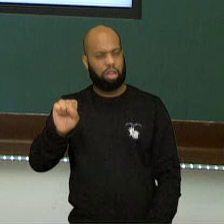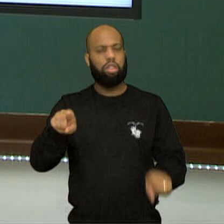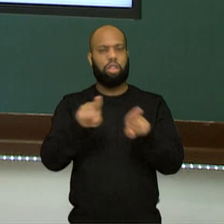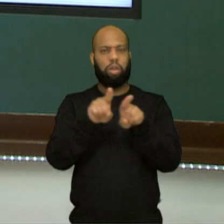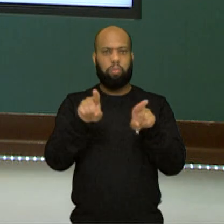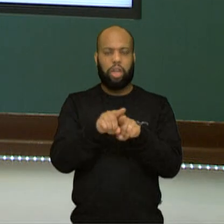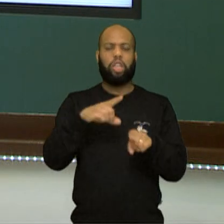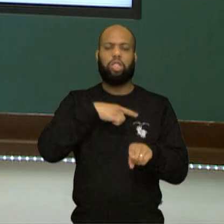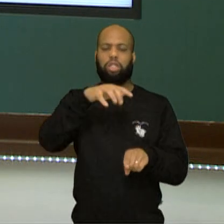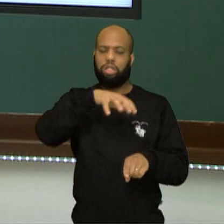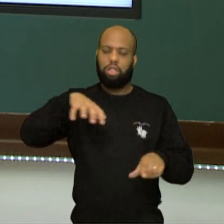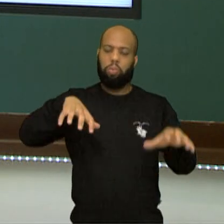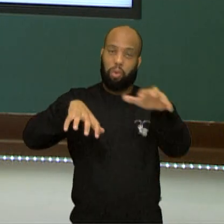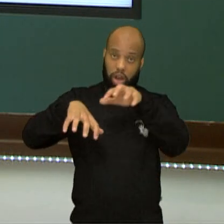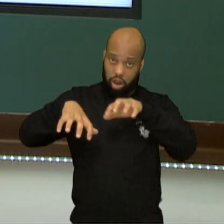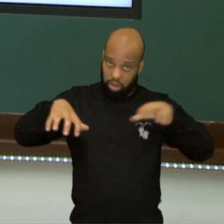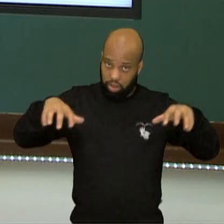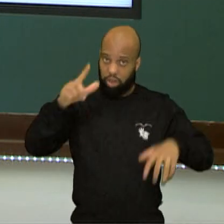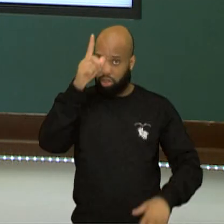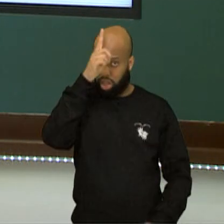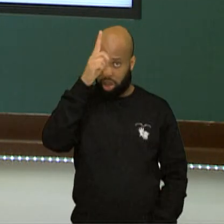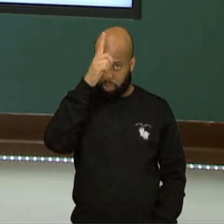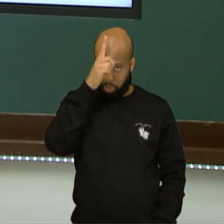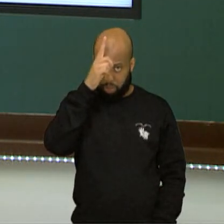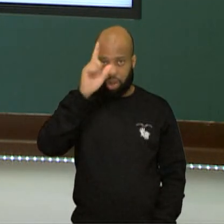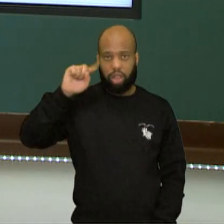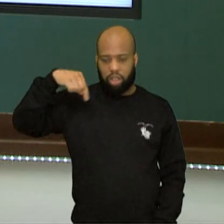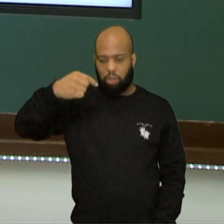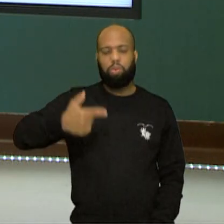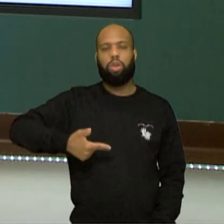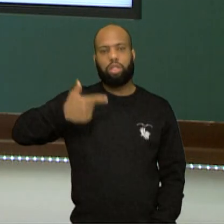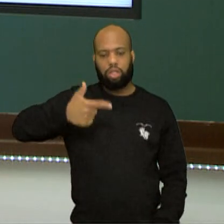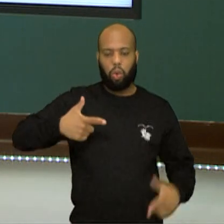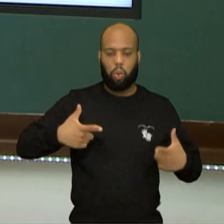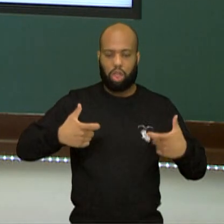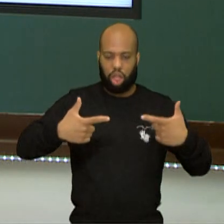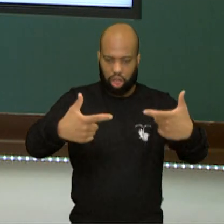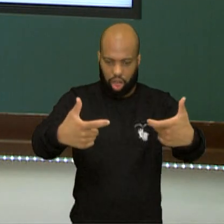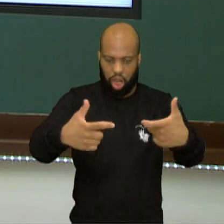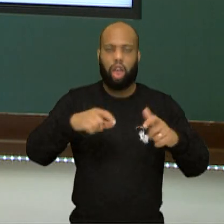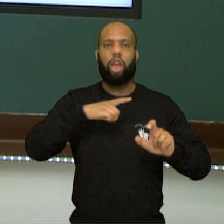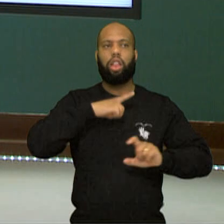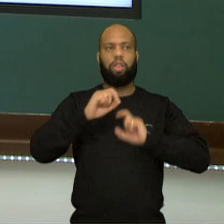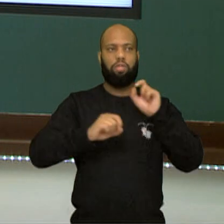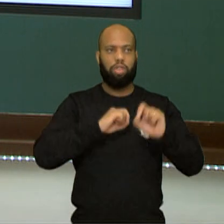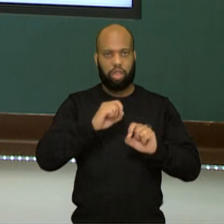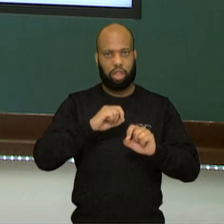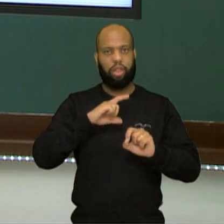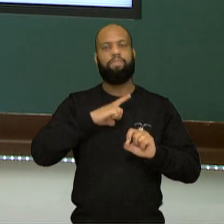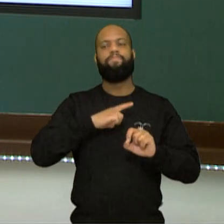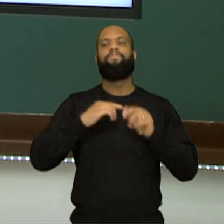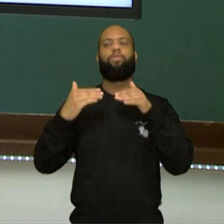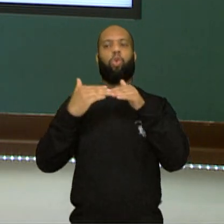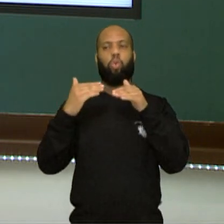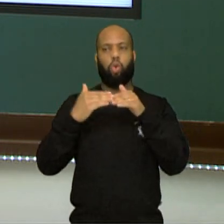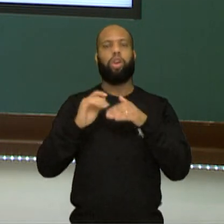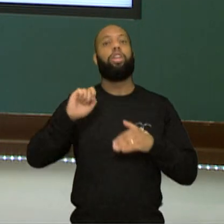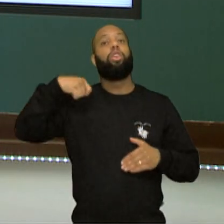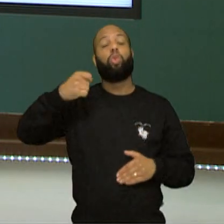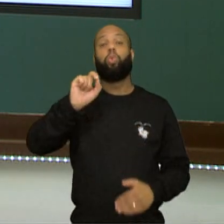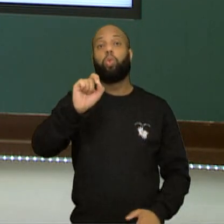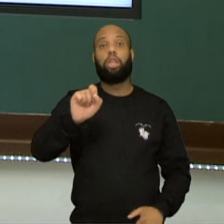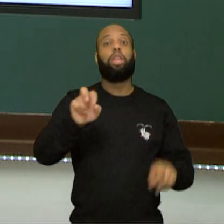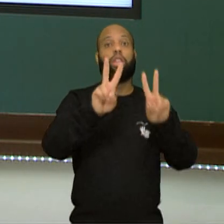da Alemanha após a Segunda Guerra Mundial, e houve esse consenso em relação aos direitos humanos. E era